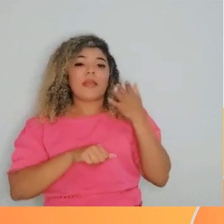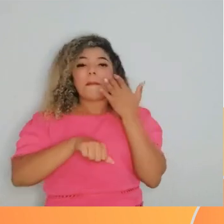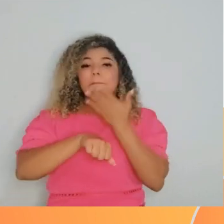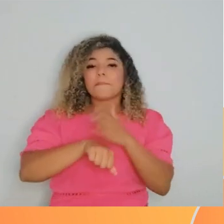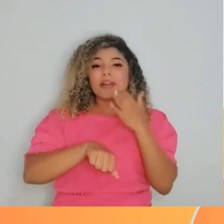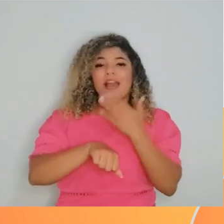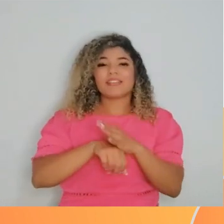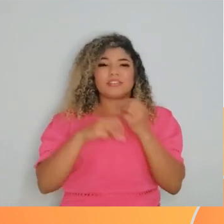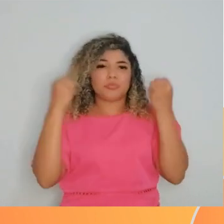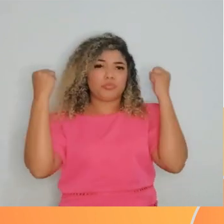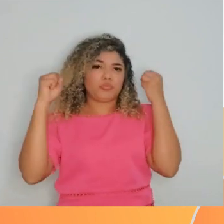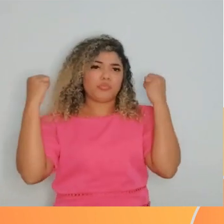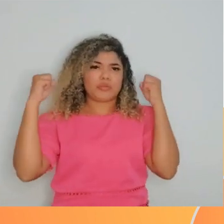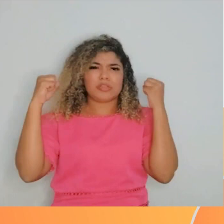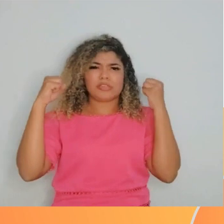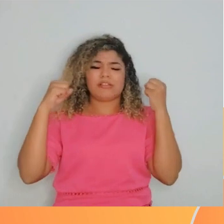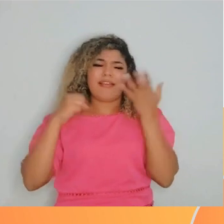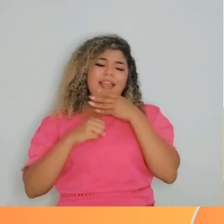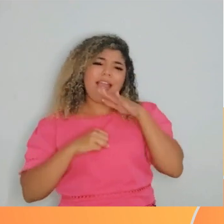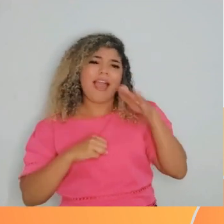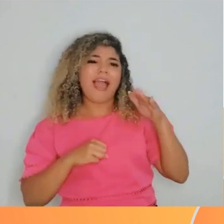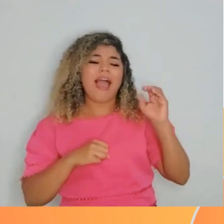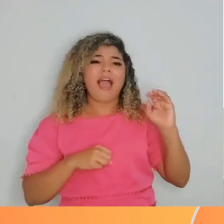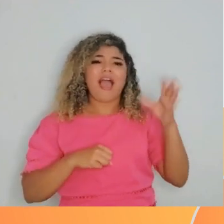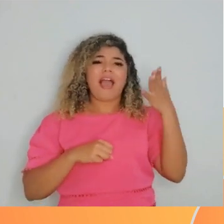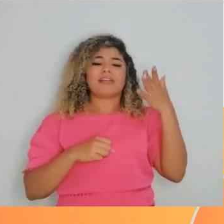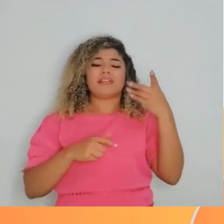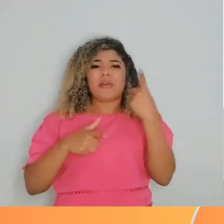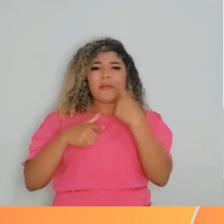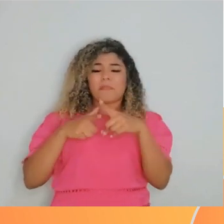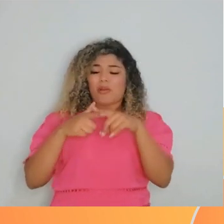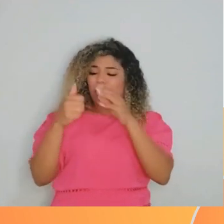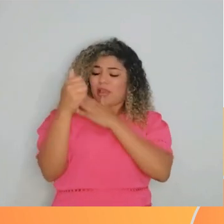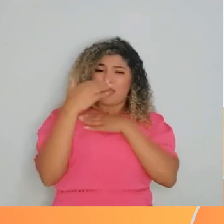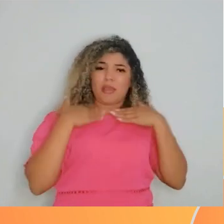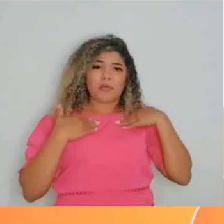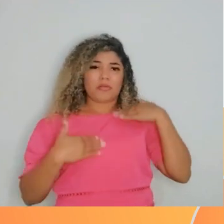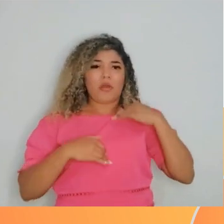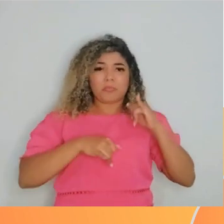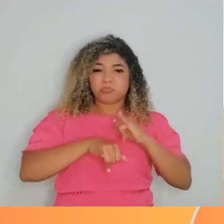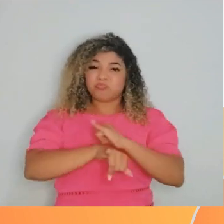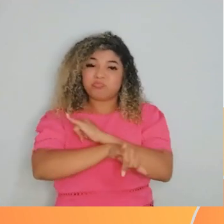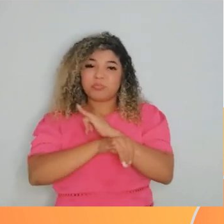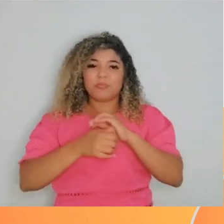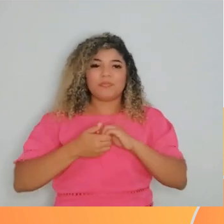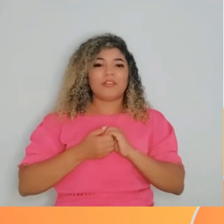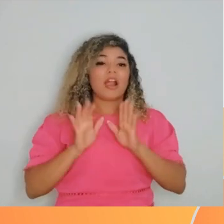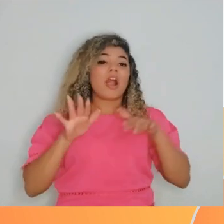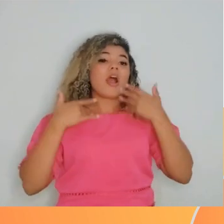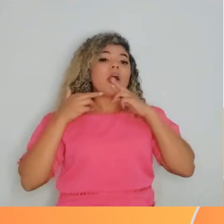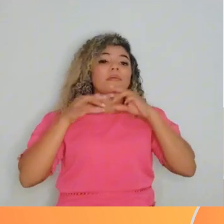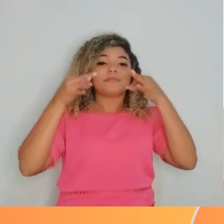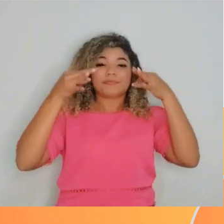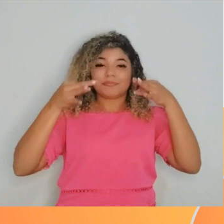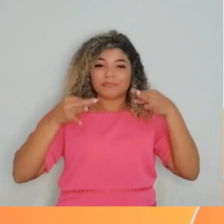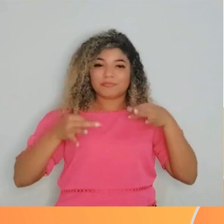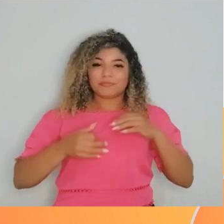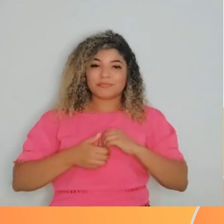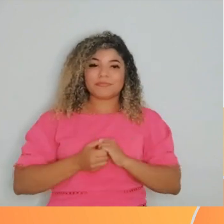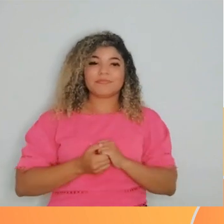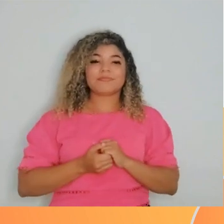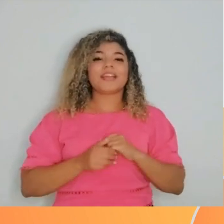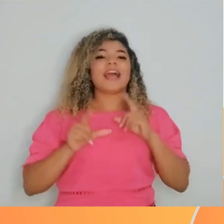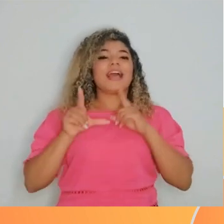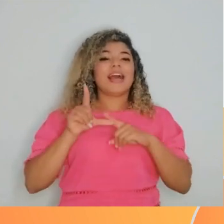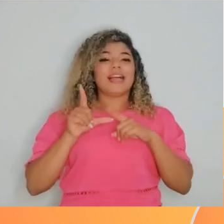D, prática em excesso de exercícios físicos na infância, o que acaba provocando lesões musculares e obesidade. Qual é a nossa resposta